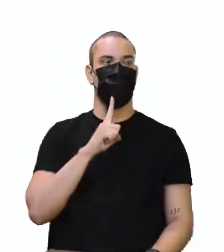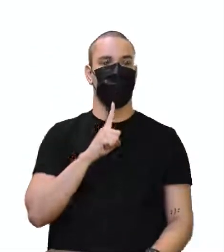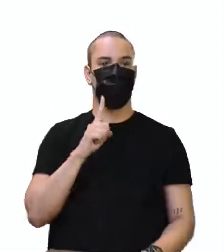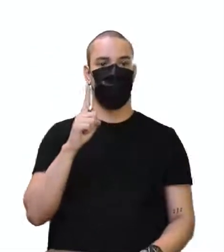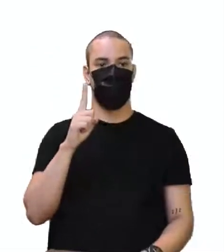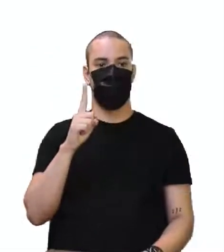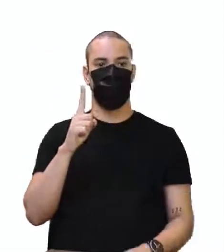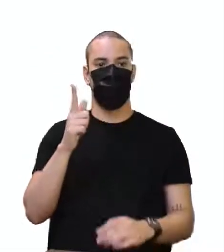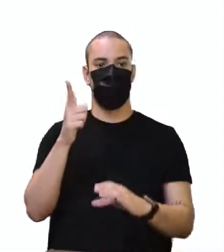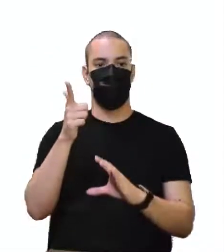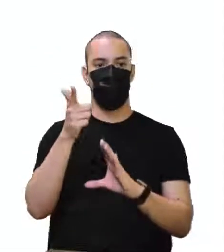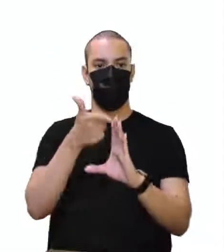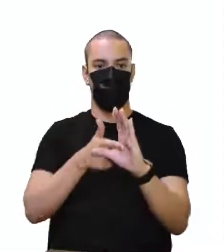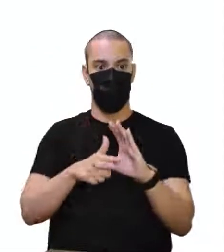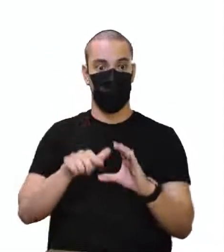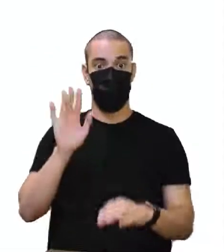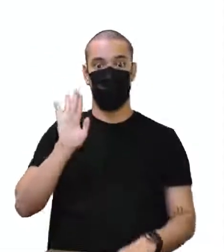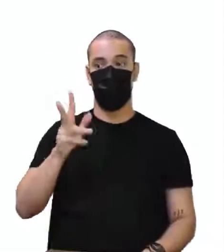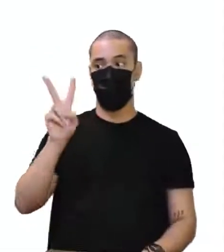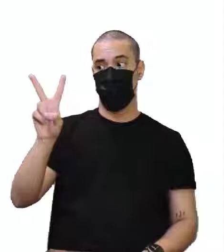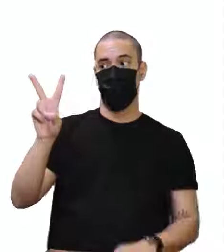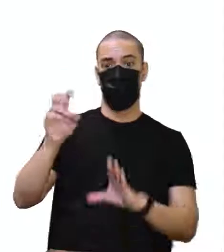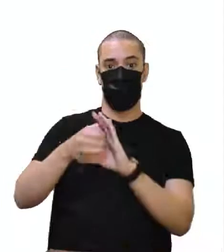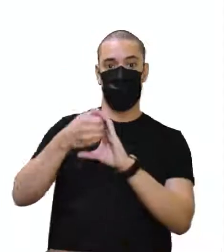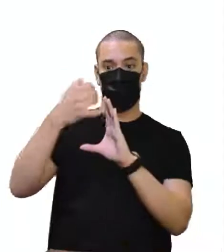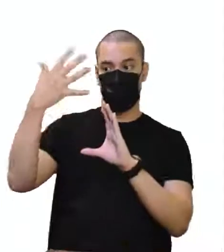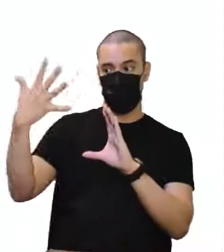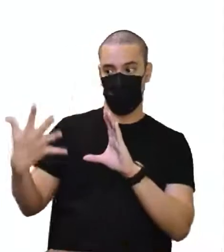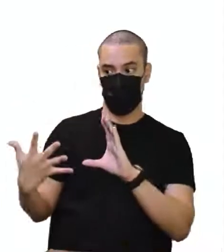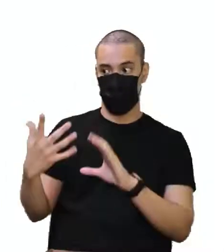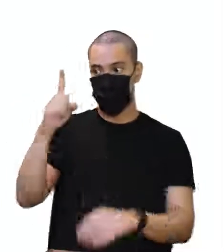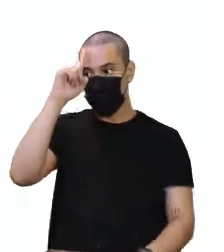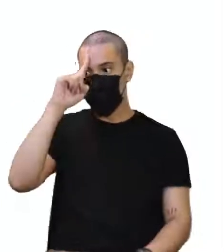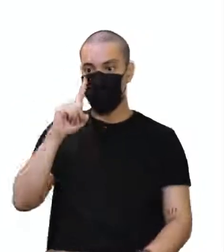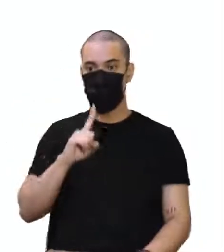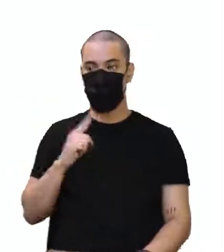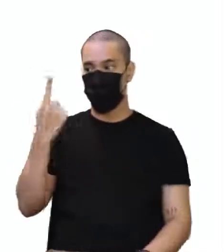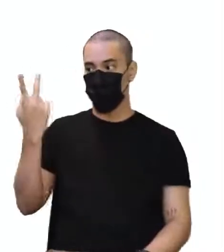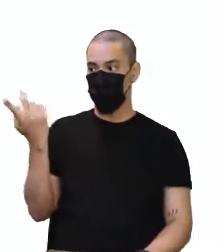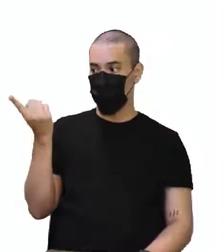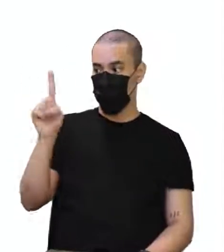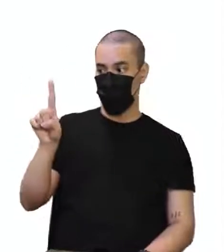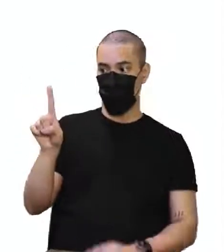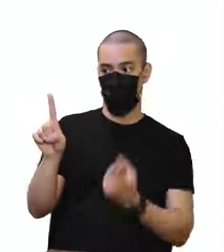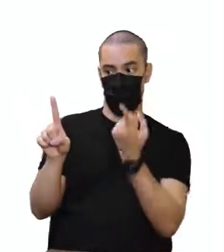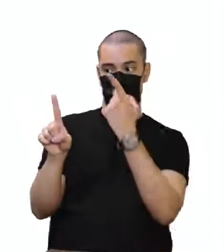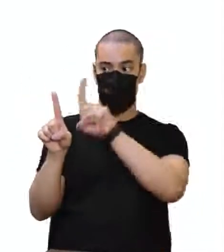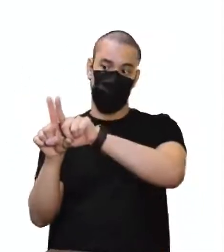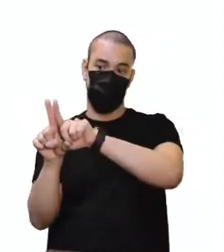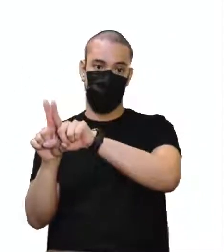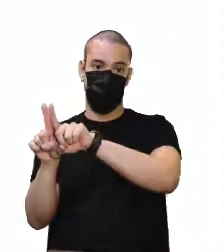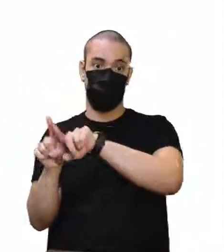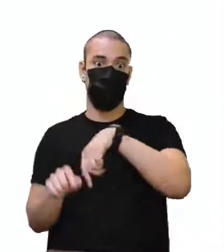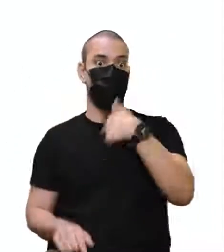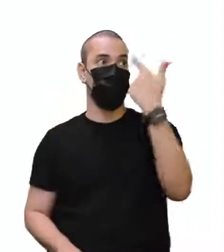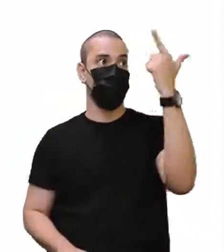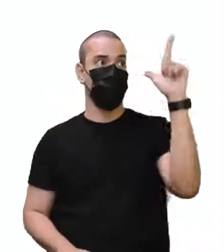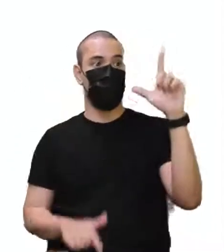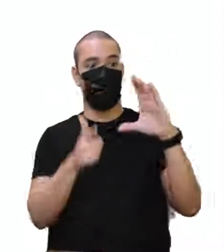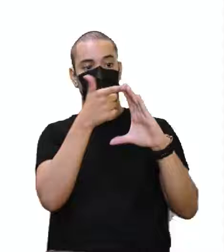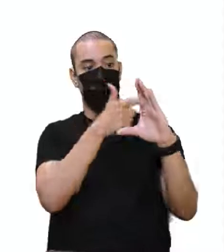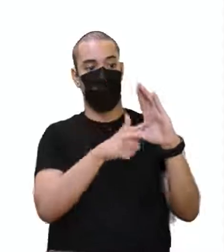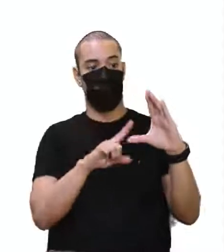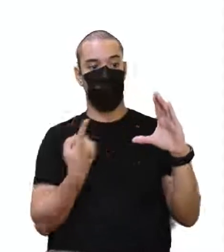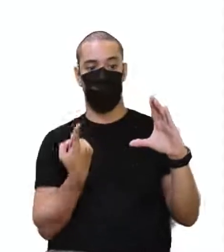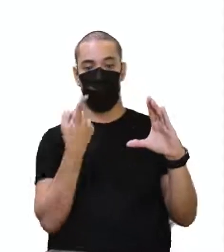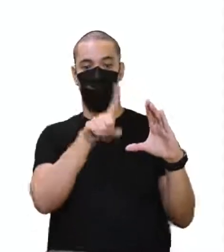atenção, já são 2 características aí. Para ela ser amarela é um par de genes e para ela ser lisa é outro par de